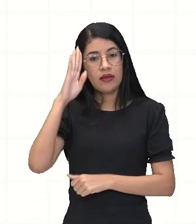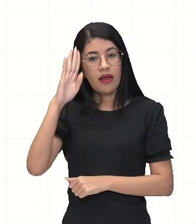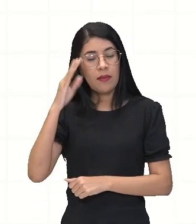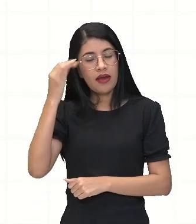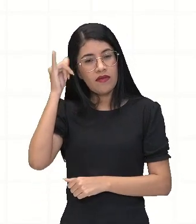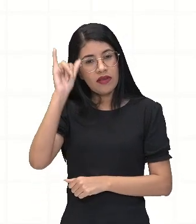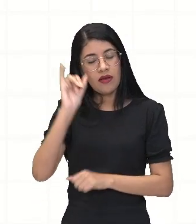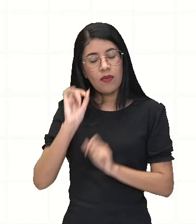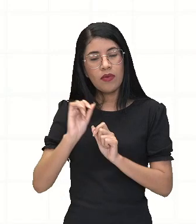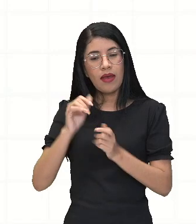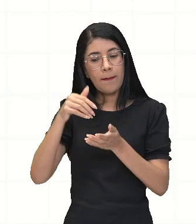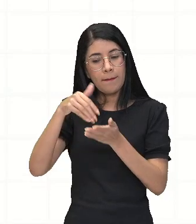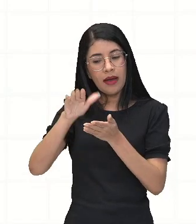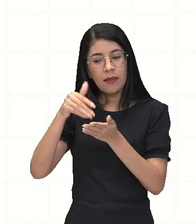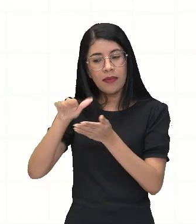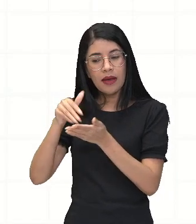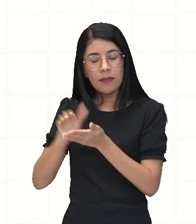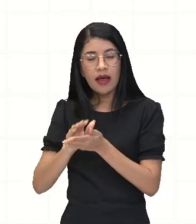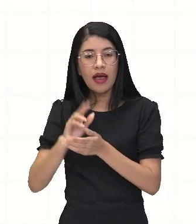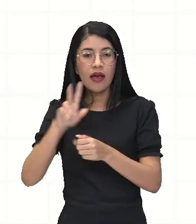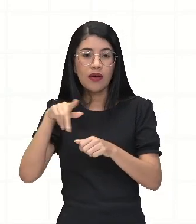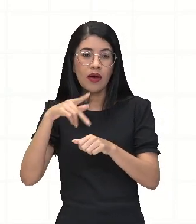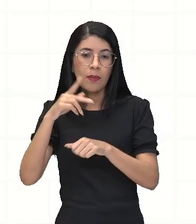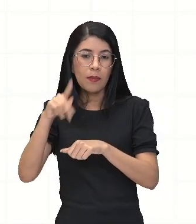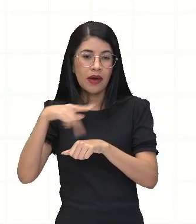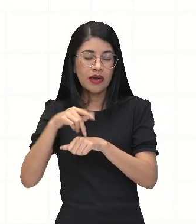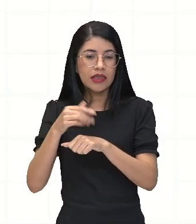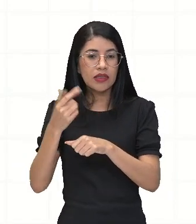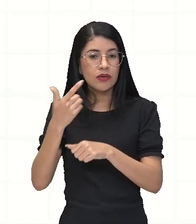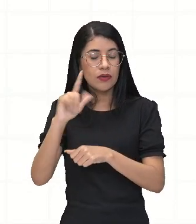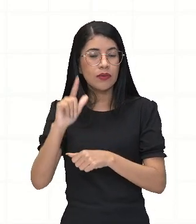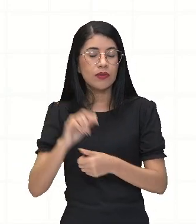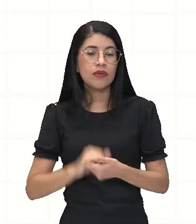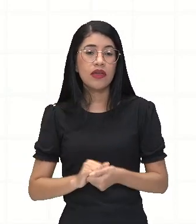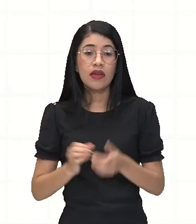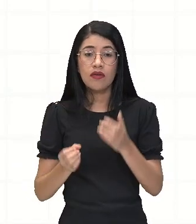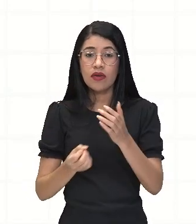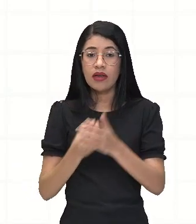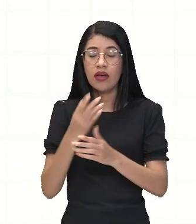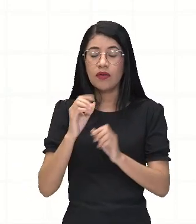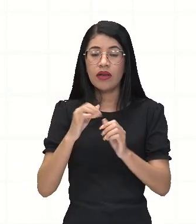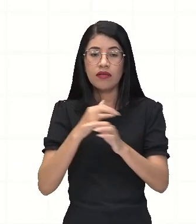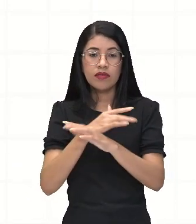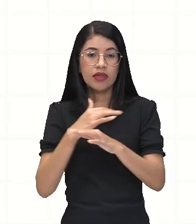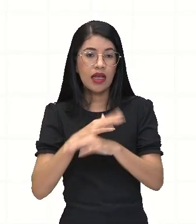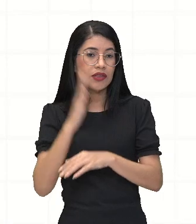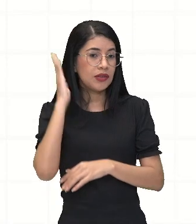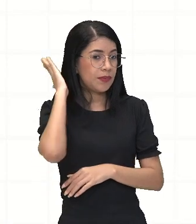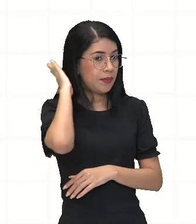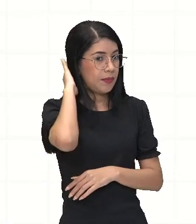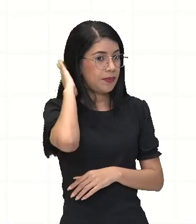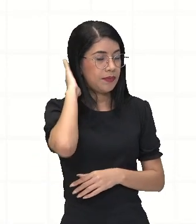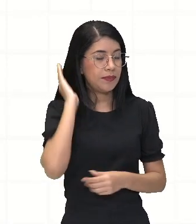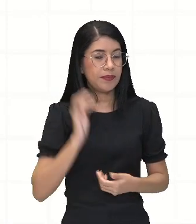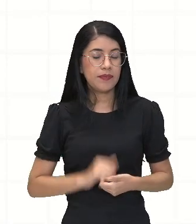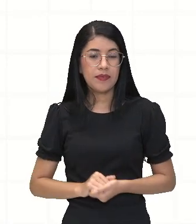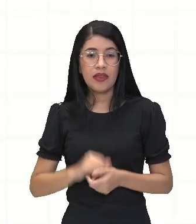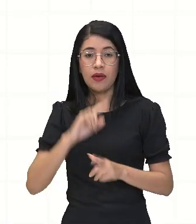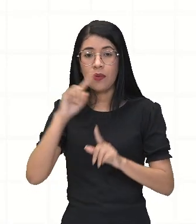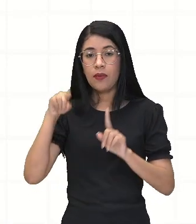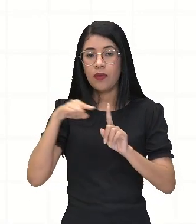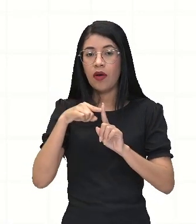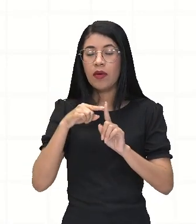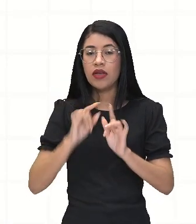e vai dar origem à cidade de Belém. Vamos observar, então, aqui os objetivos do Forte do